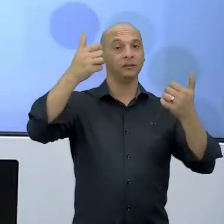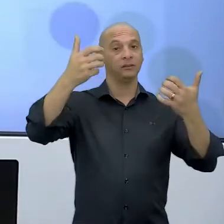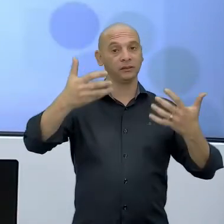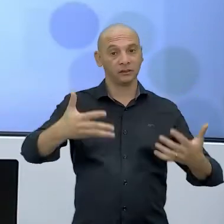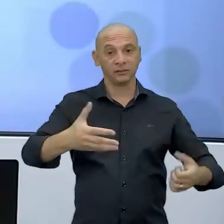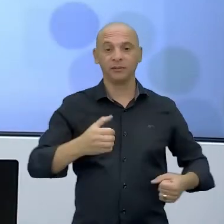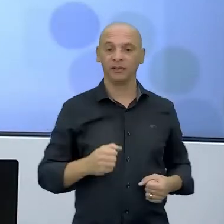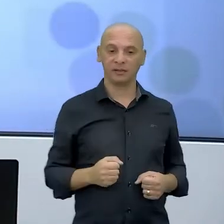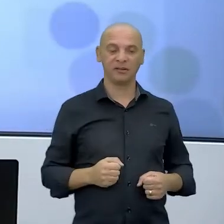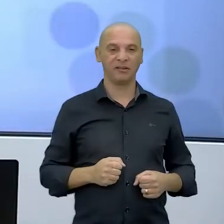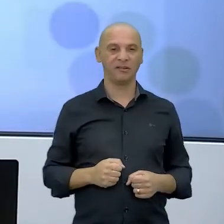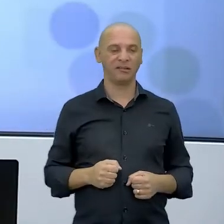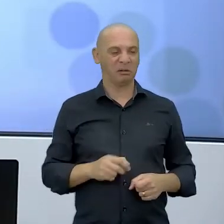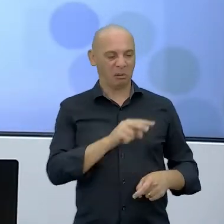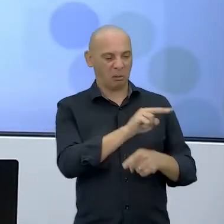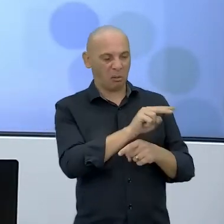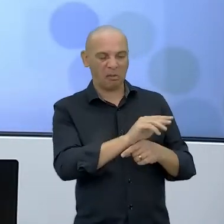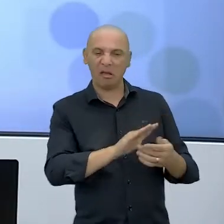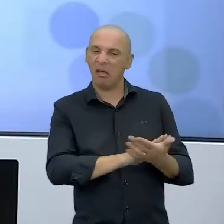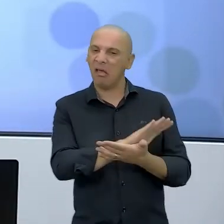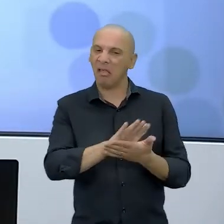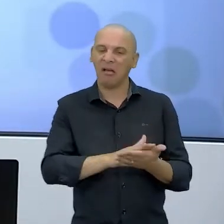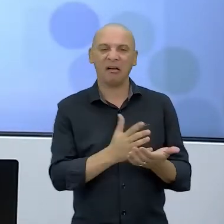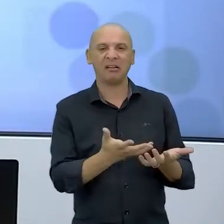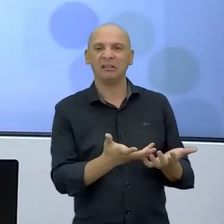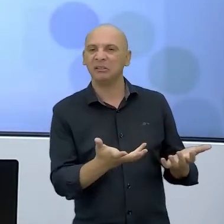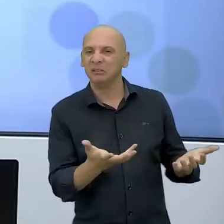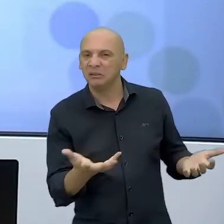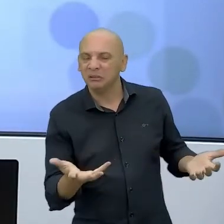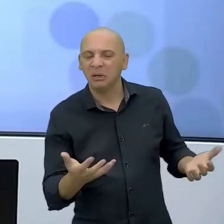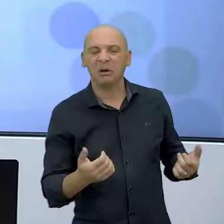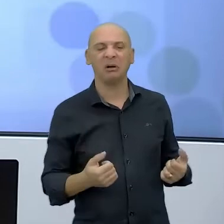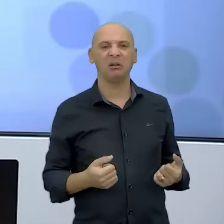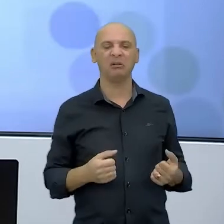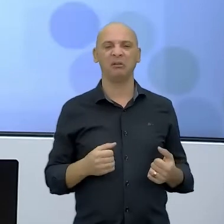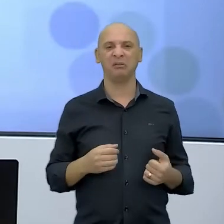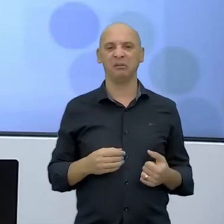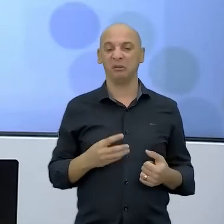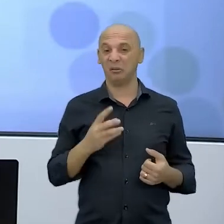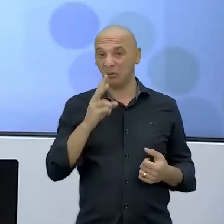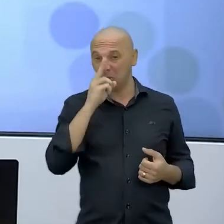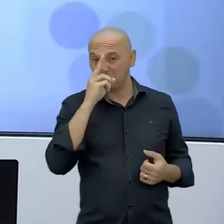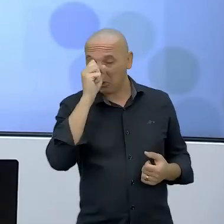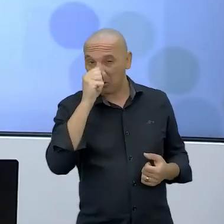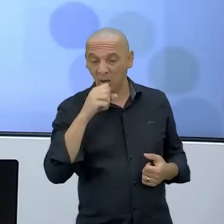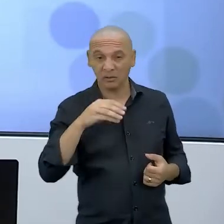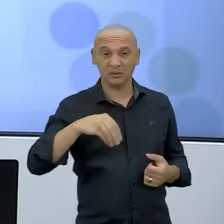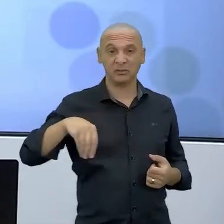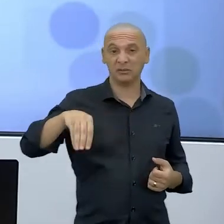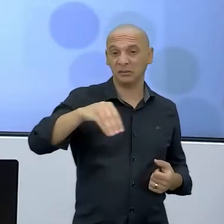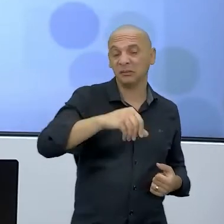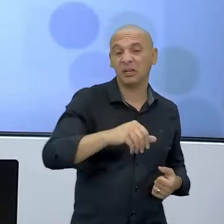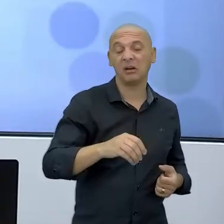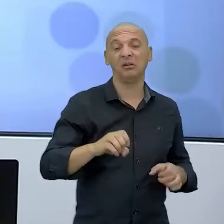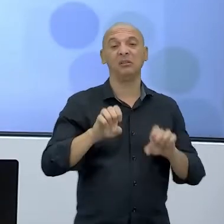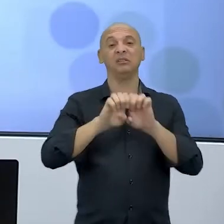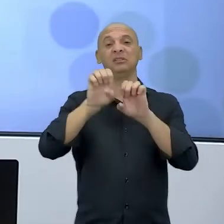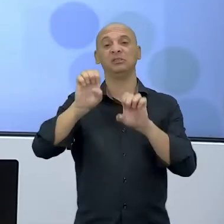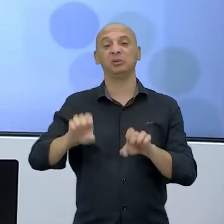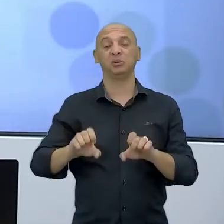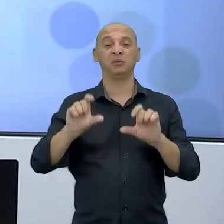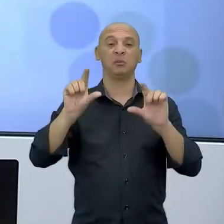da degradação do solo, através aí da salinização, né, da perda da estrutura aí de